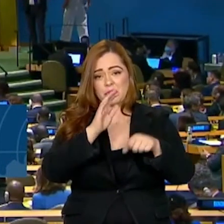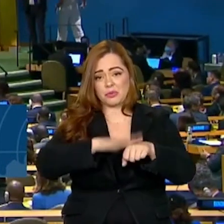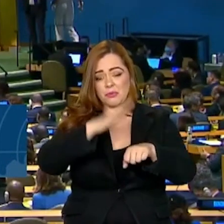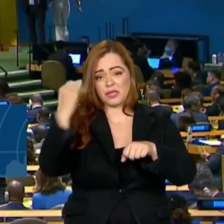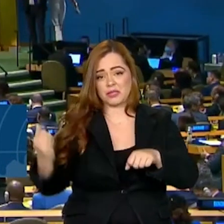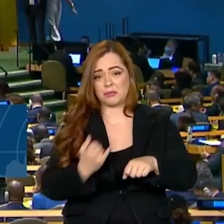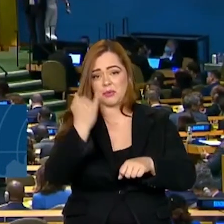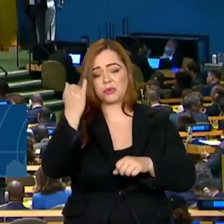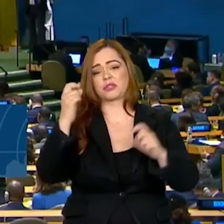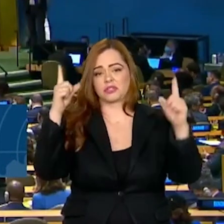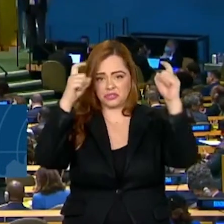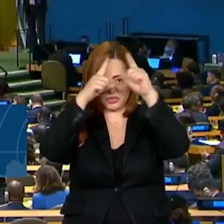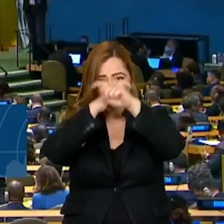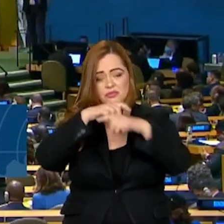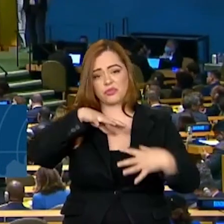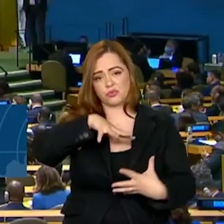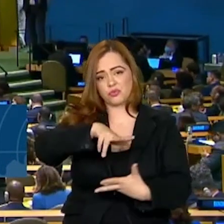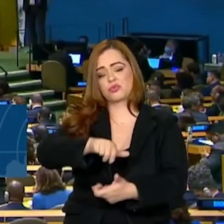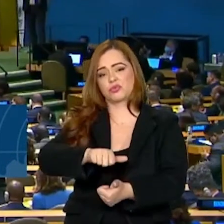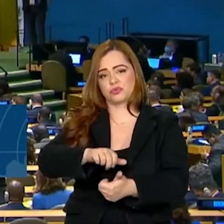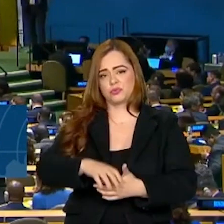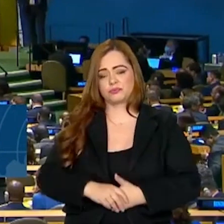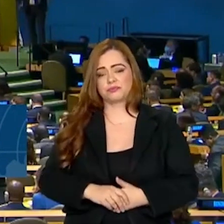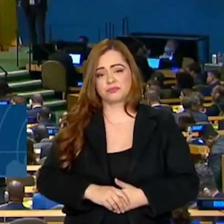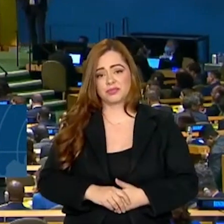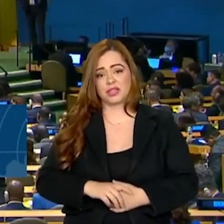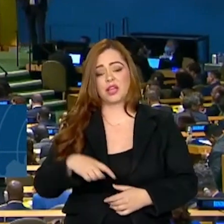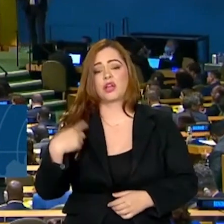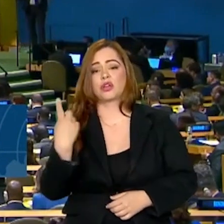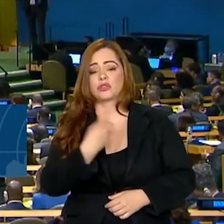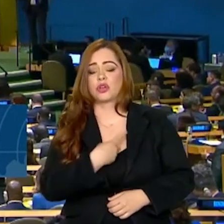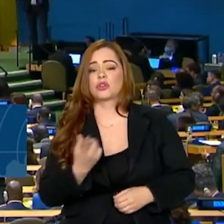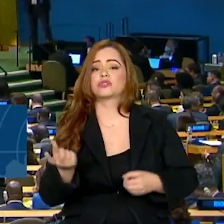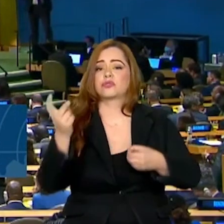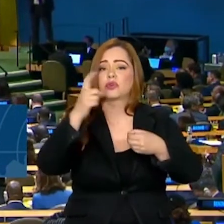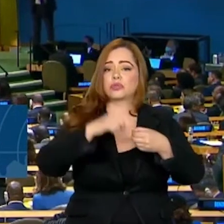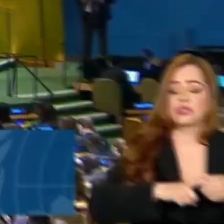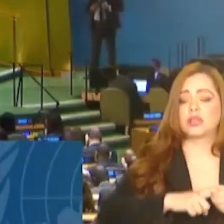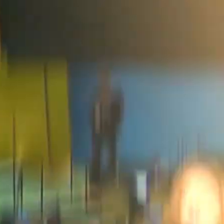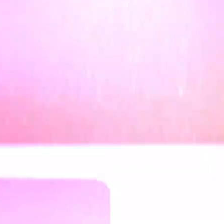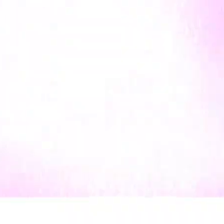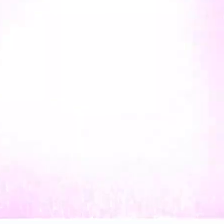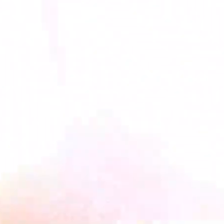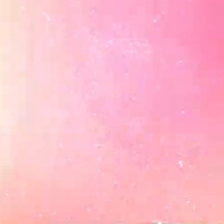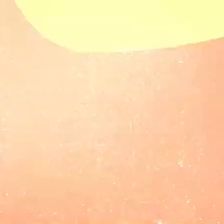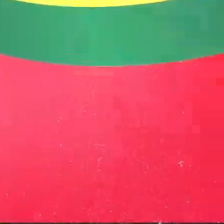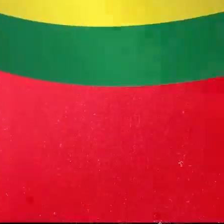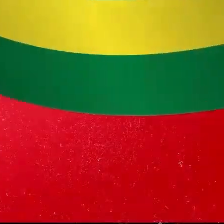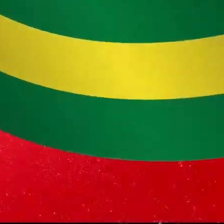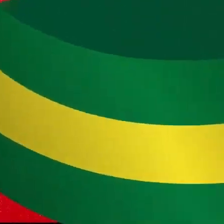a sua devida contribuição ao enfrentamento dos principais desafios globais.